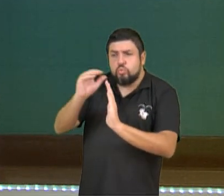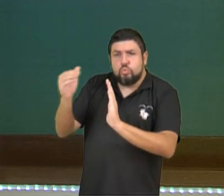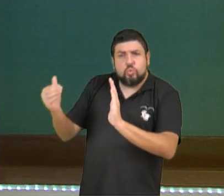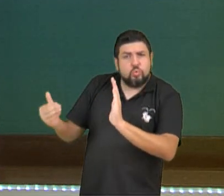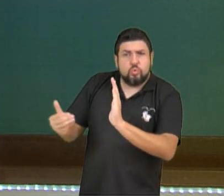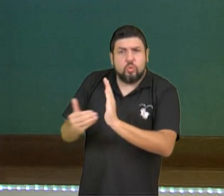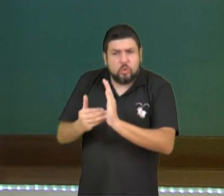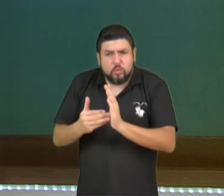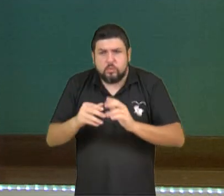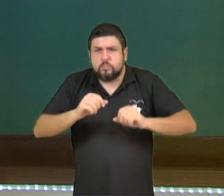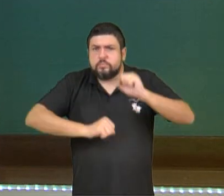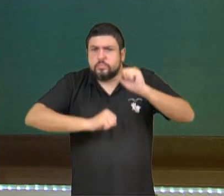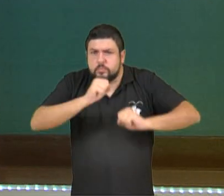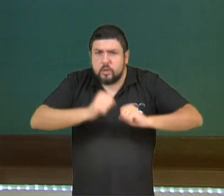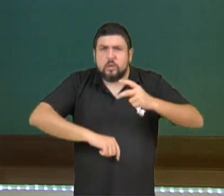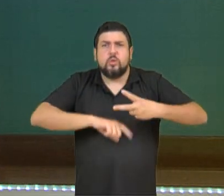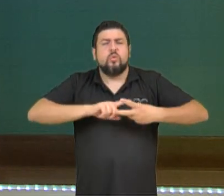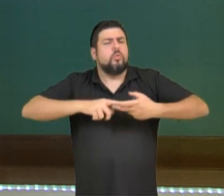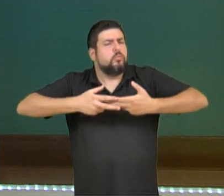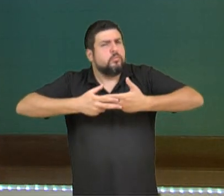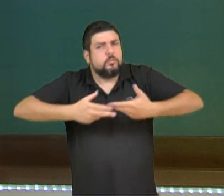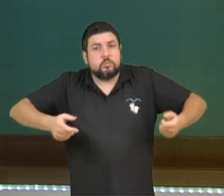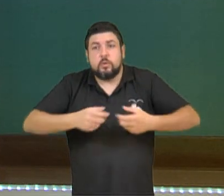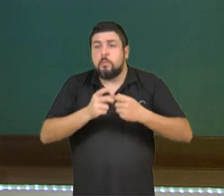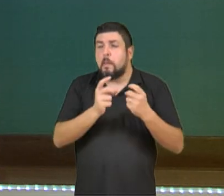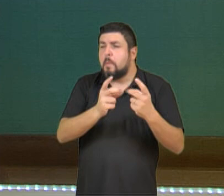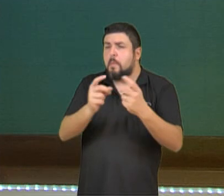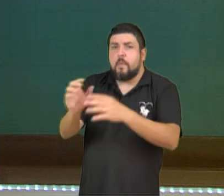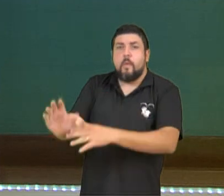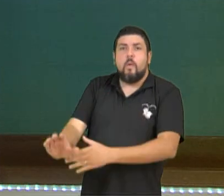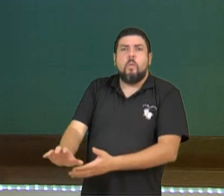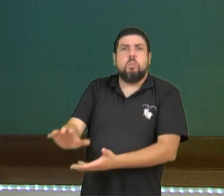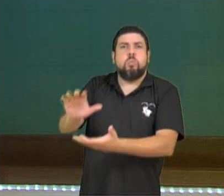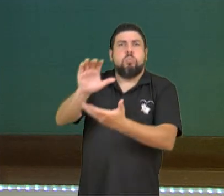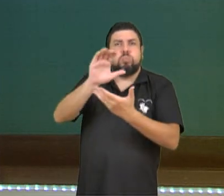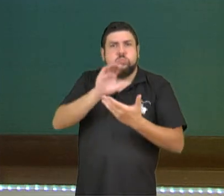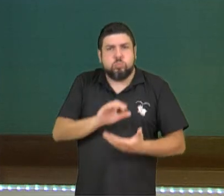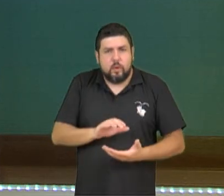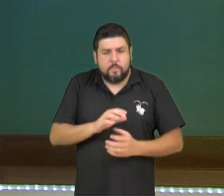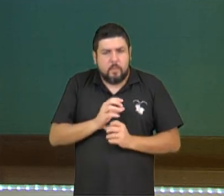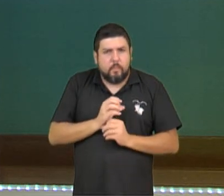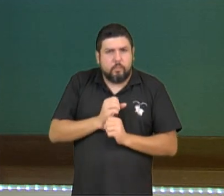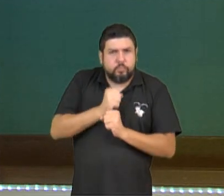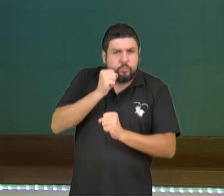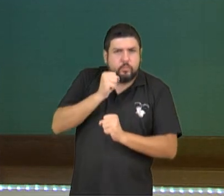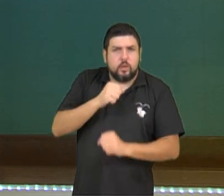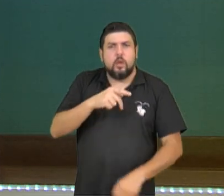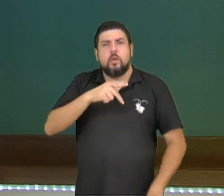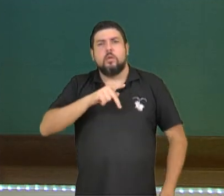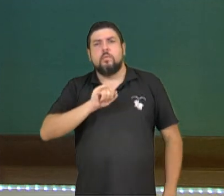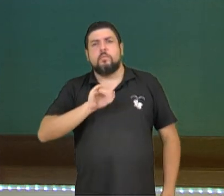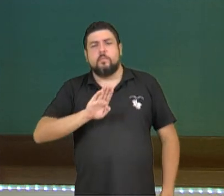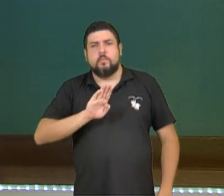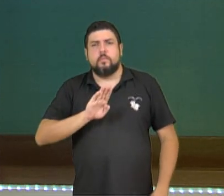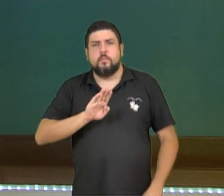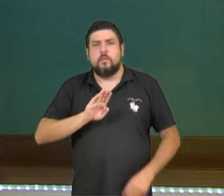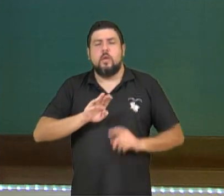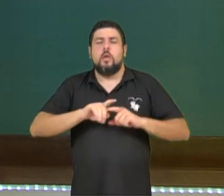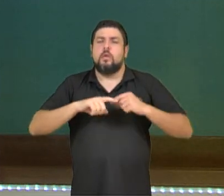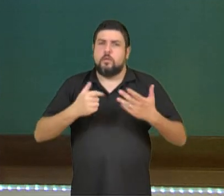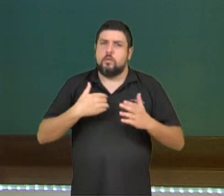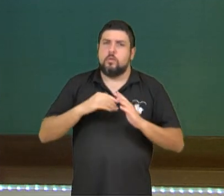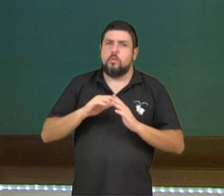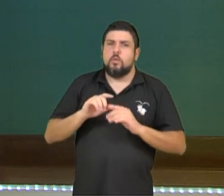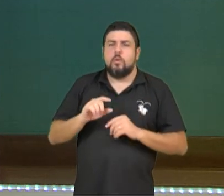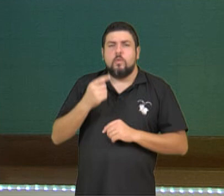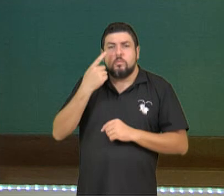as benfeitorias dentro de um país. Então, literalmente pelo PIB, você analisa de um aspecto geral